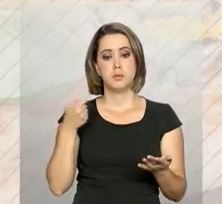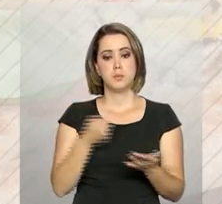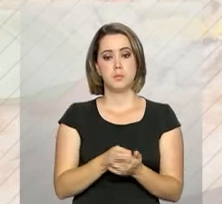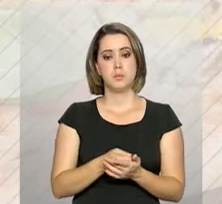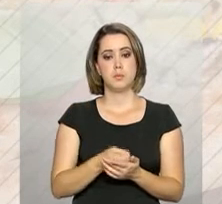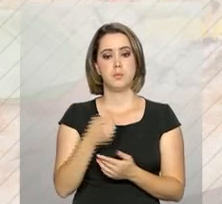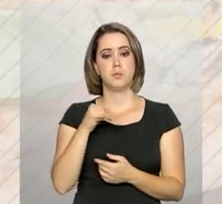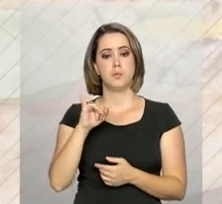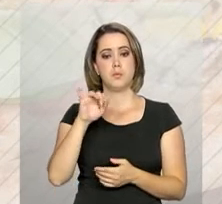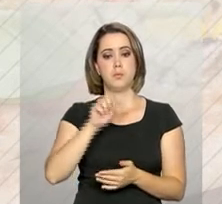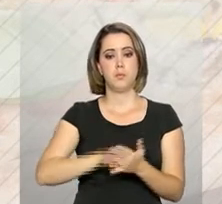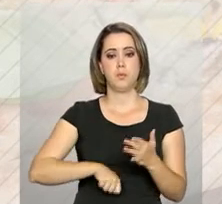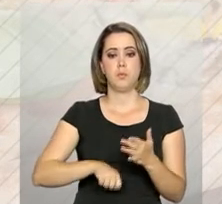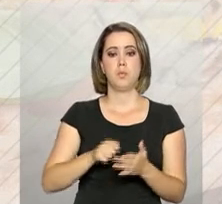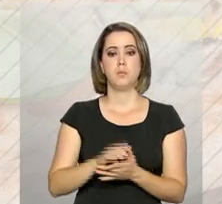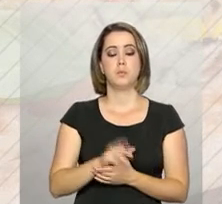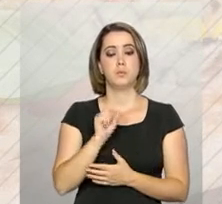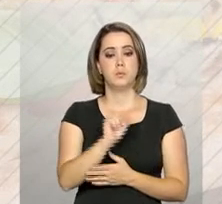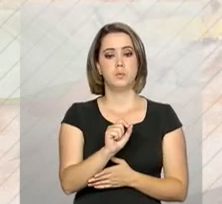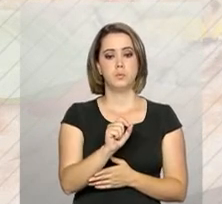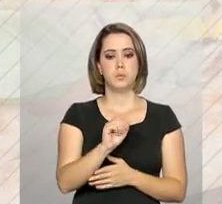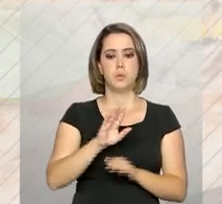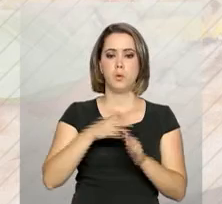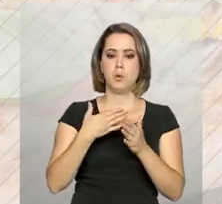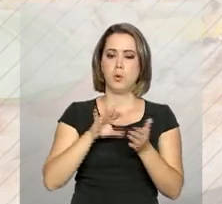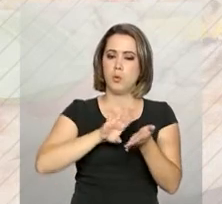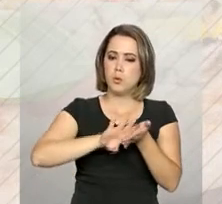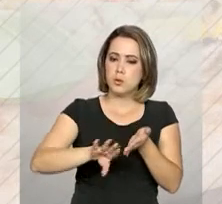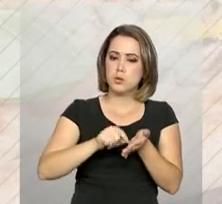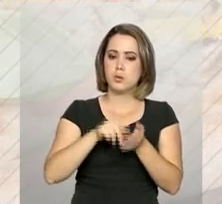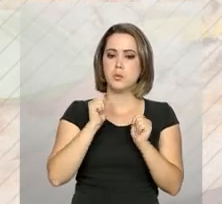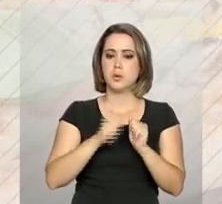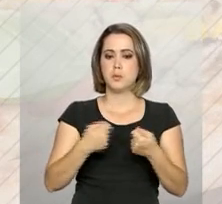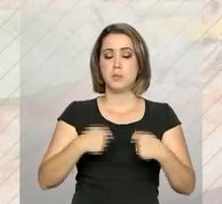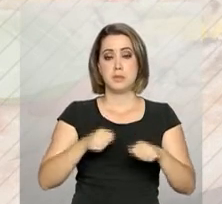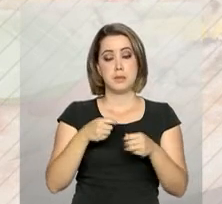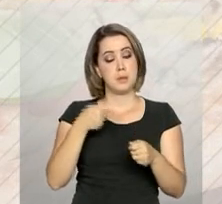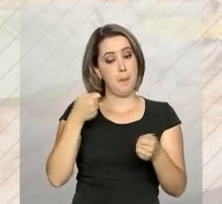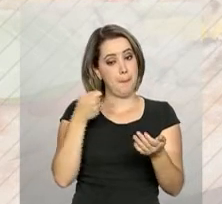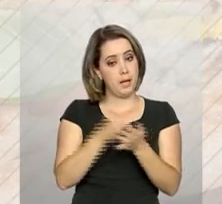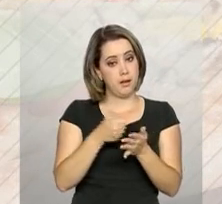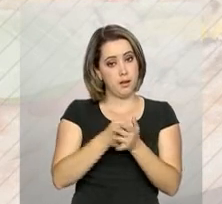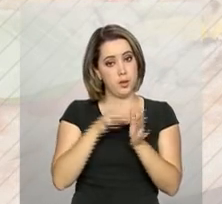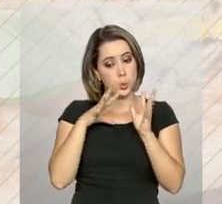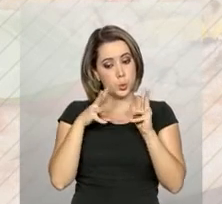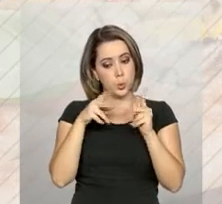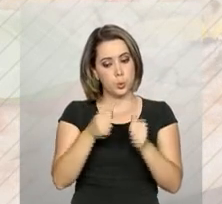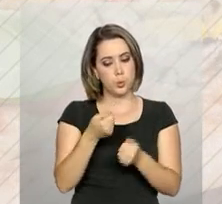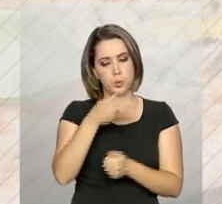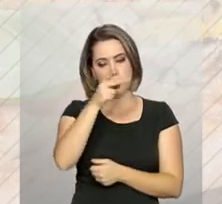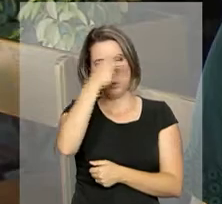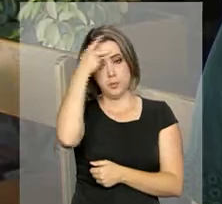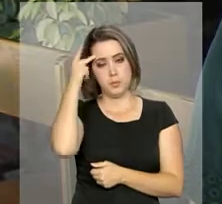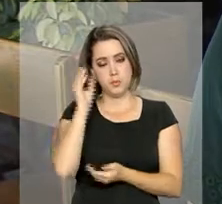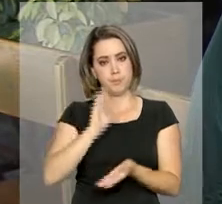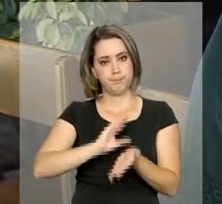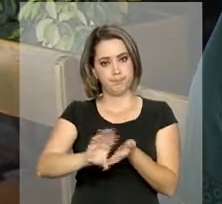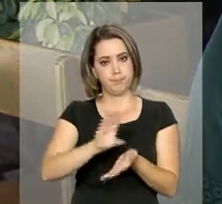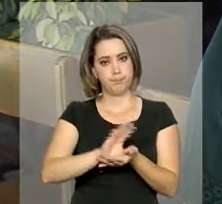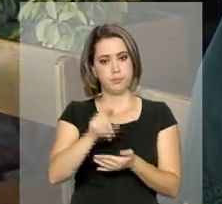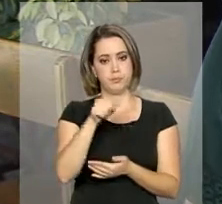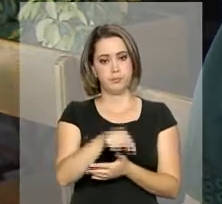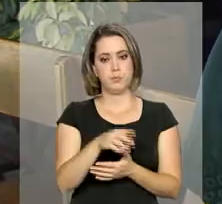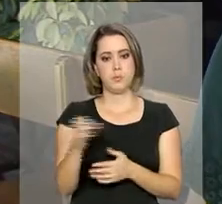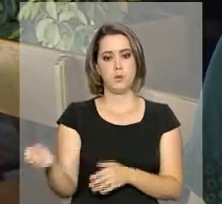para pagar encargos sociais. O que sobrar deve ser integralmente repassado ao trabalhador. As